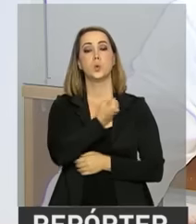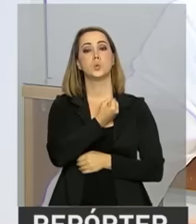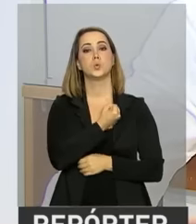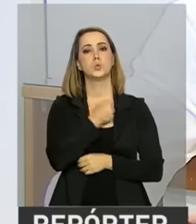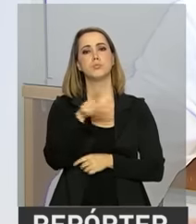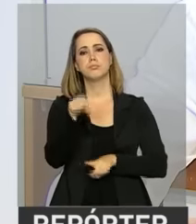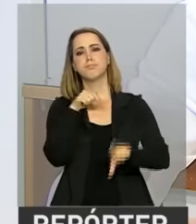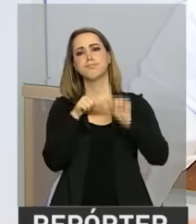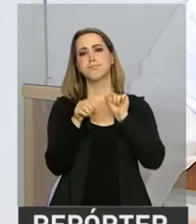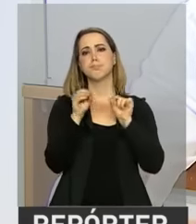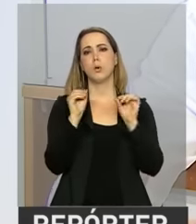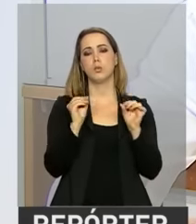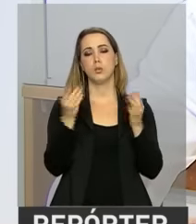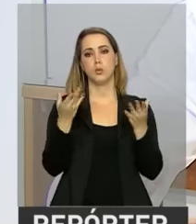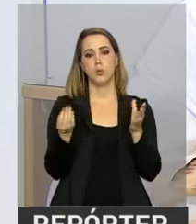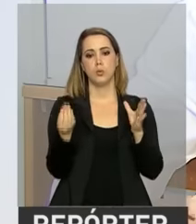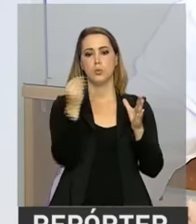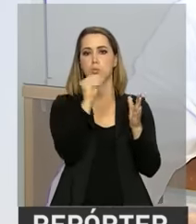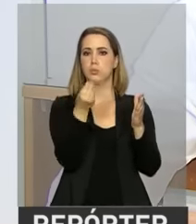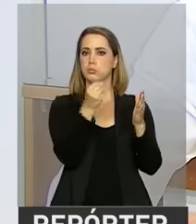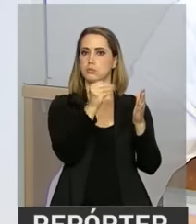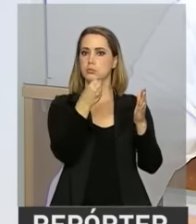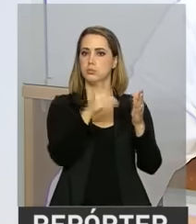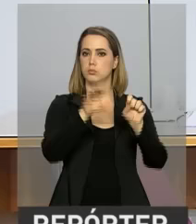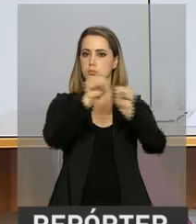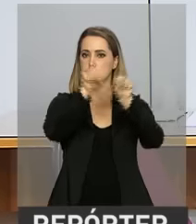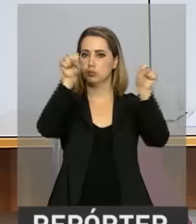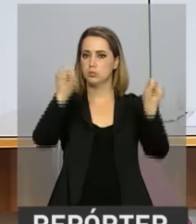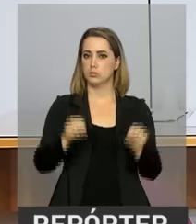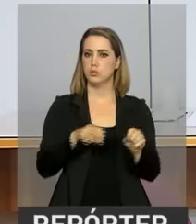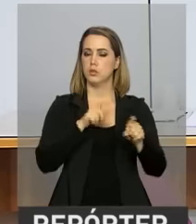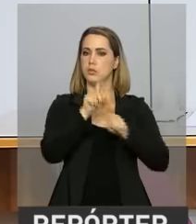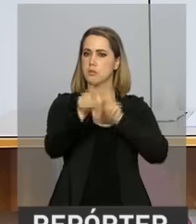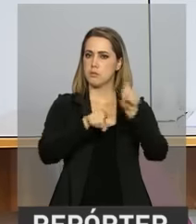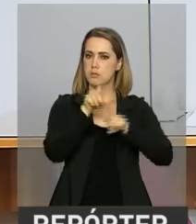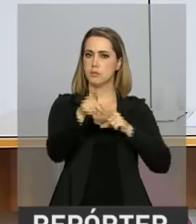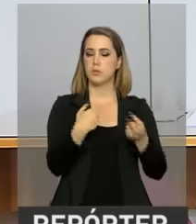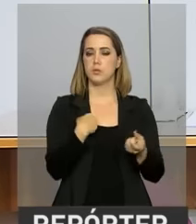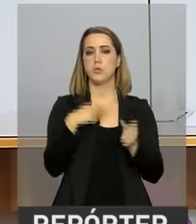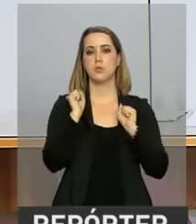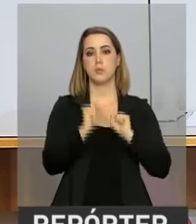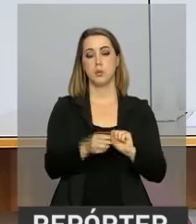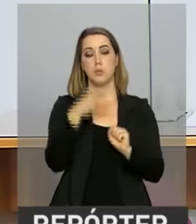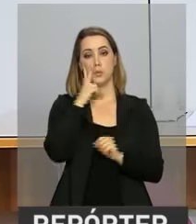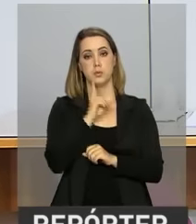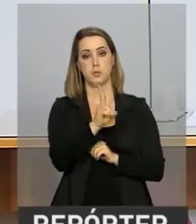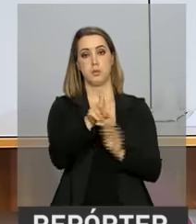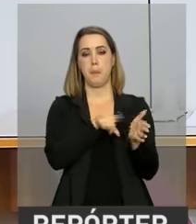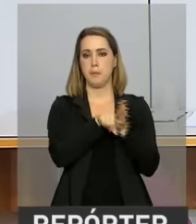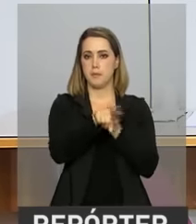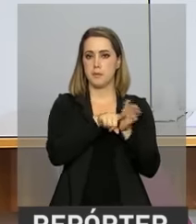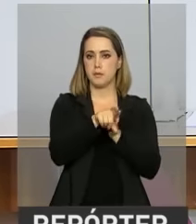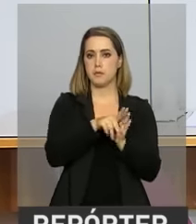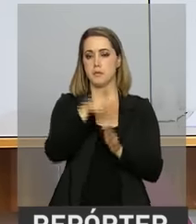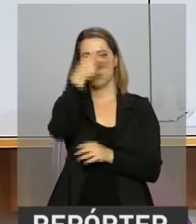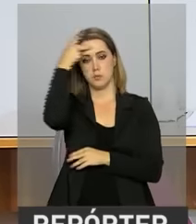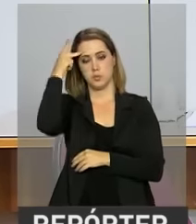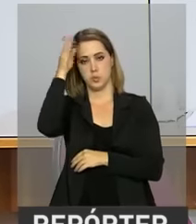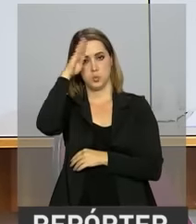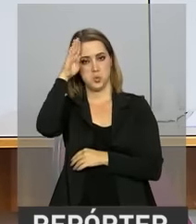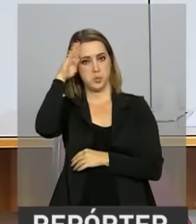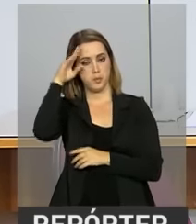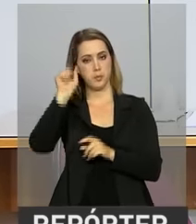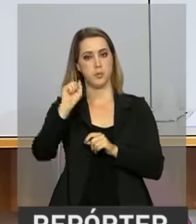ser incluídos em uma plataforma virtual do programa vão ficar a disposição de acadêmicos interessados e